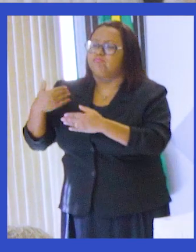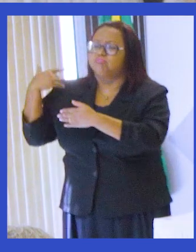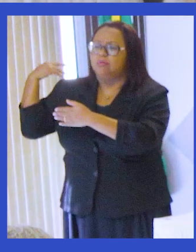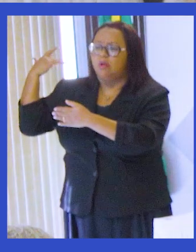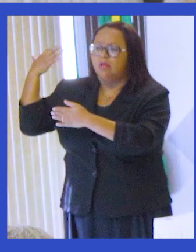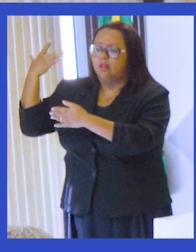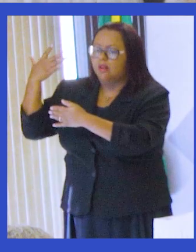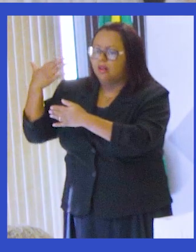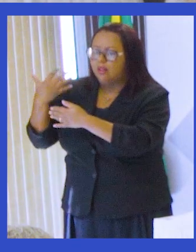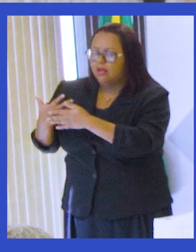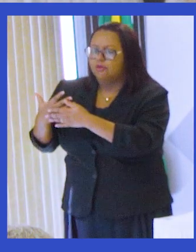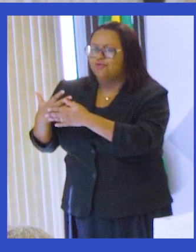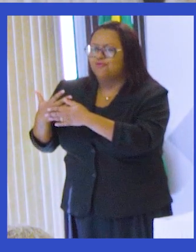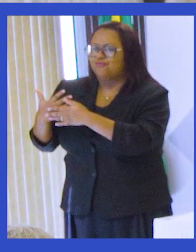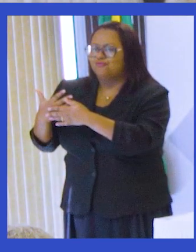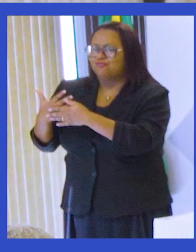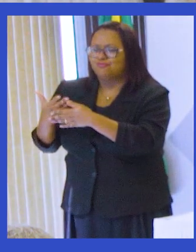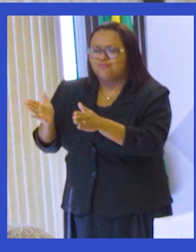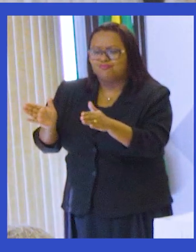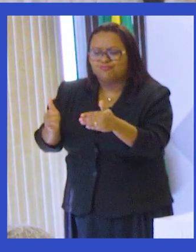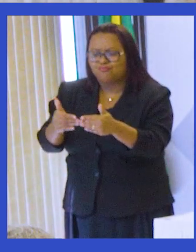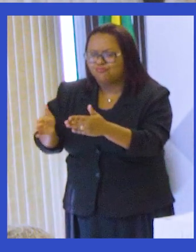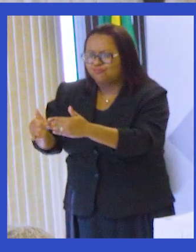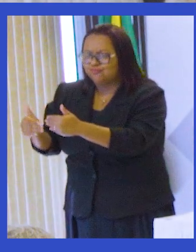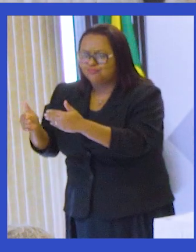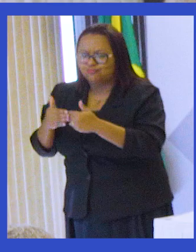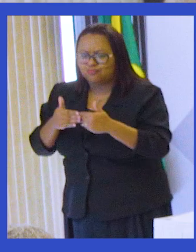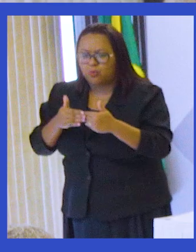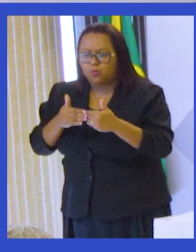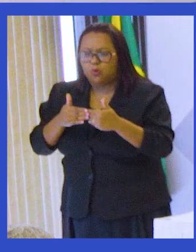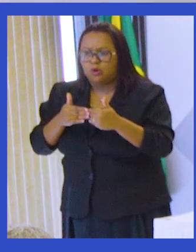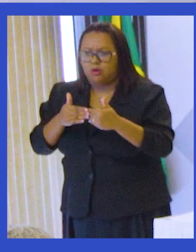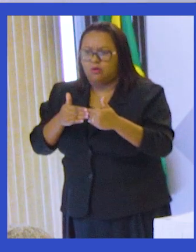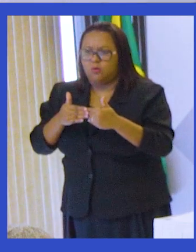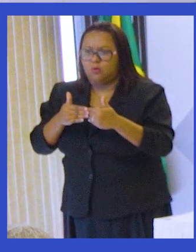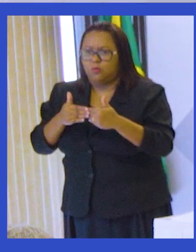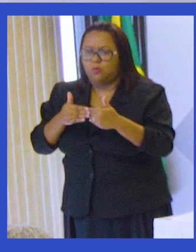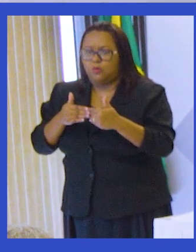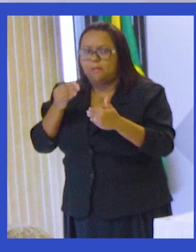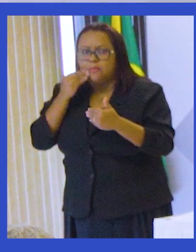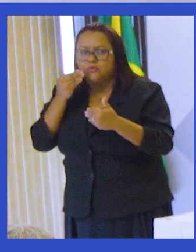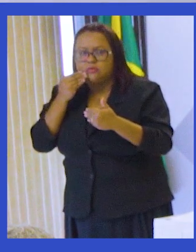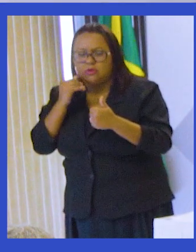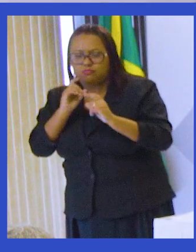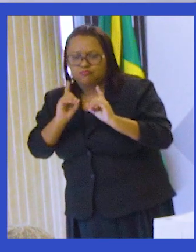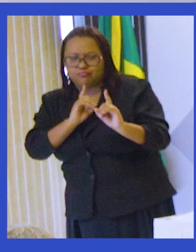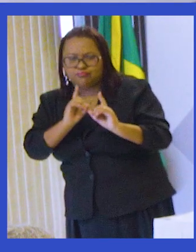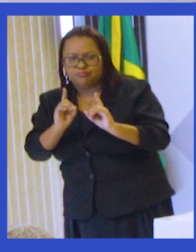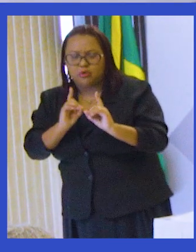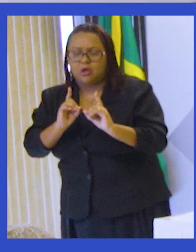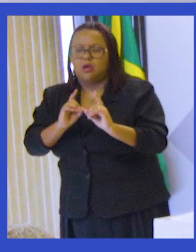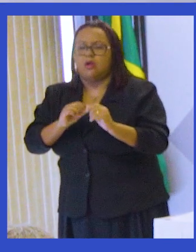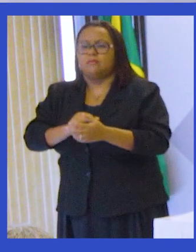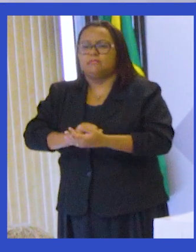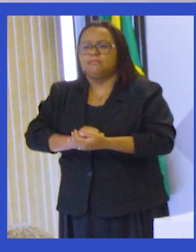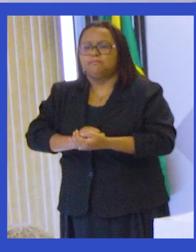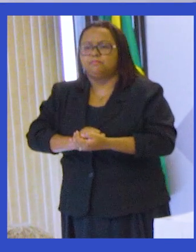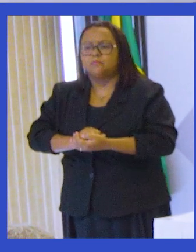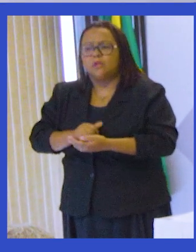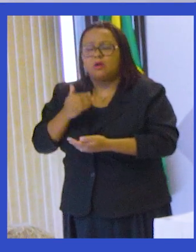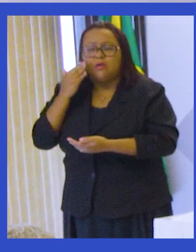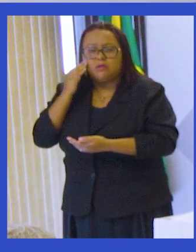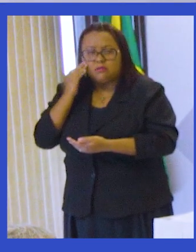ele simplesmente fechou os canais de diálogo, não só com os poderes, os entes, mas a sociedade